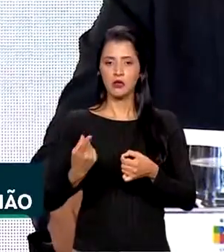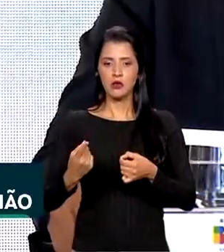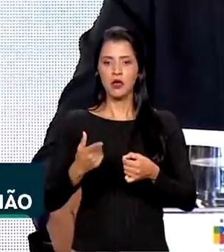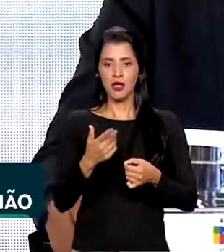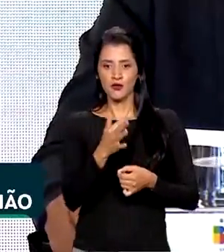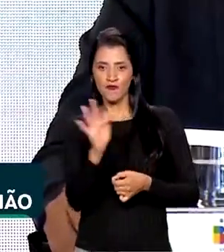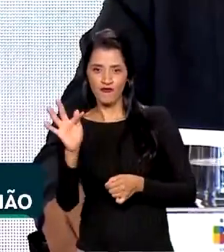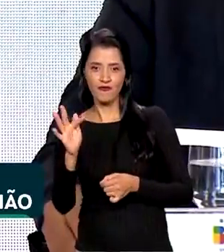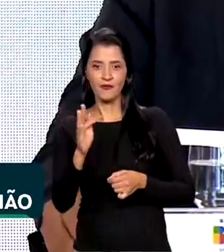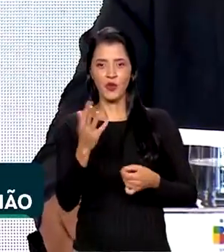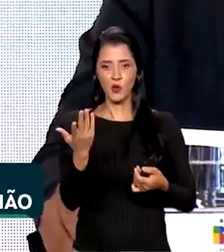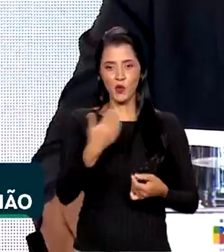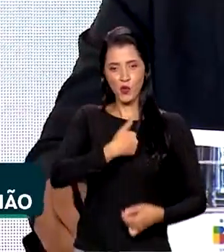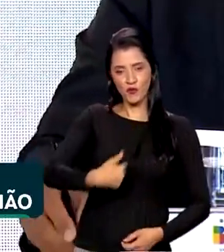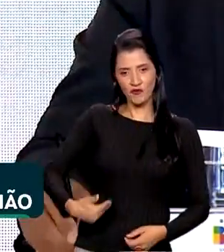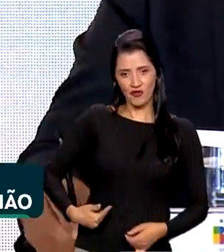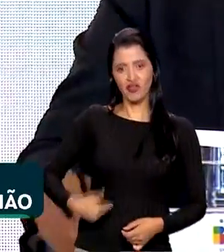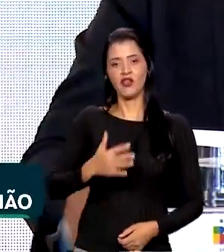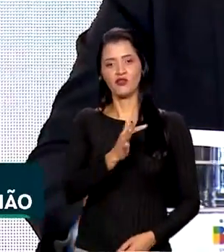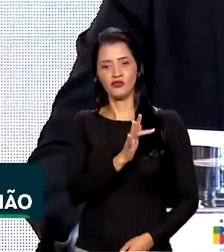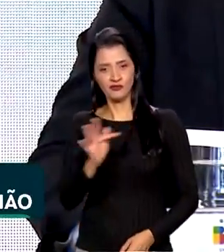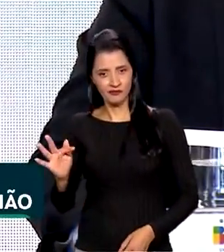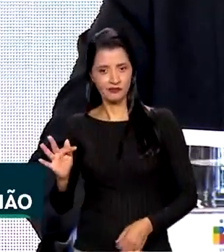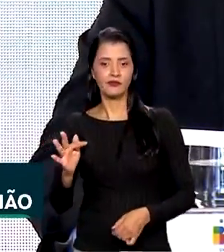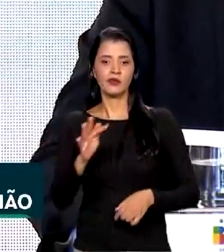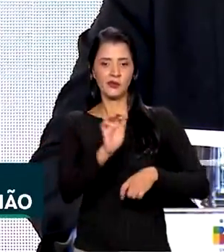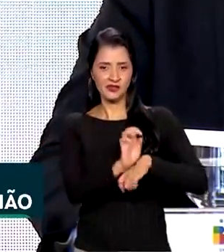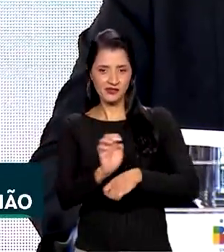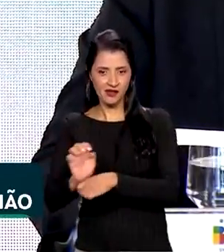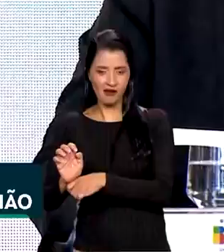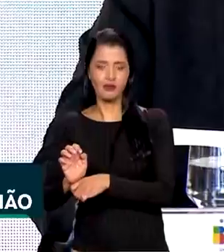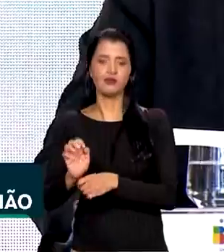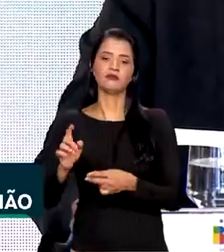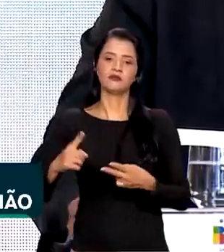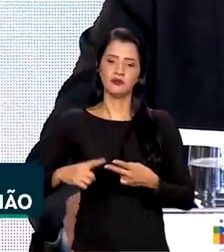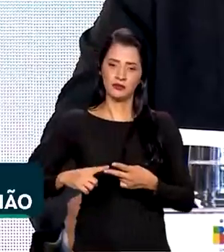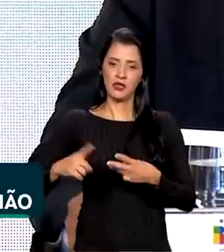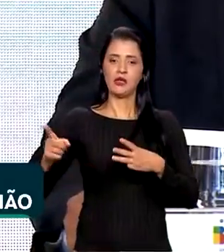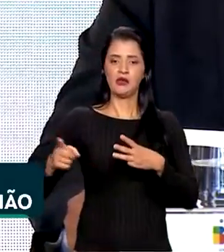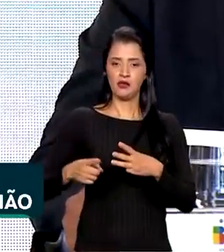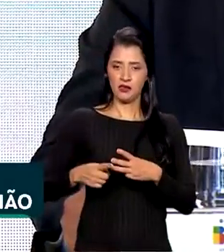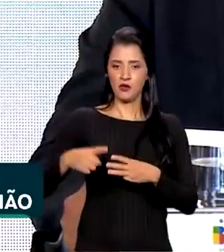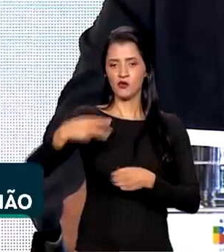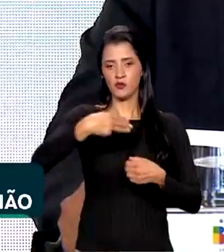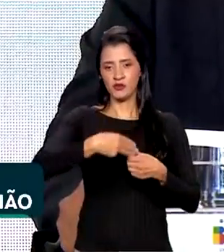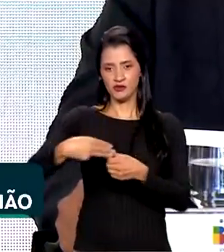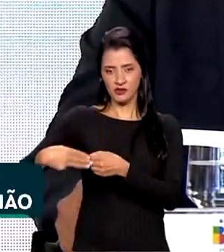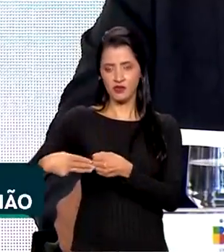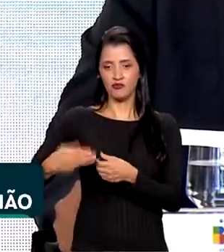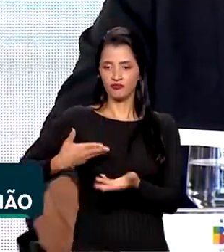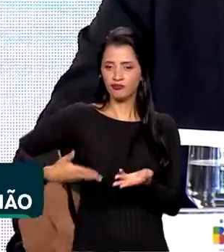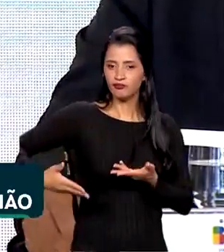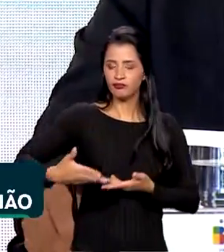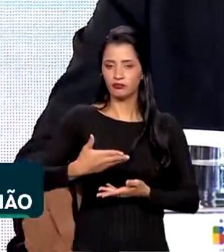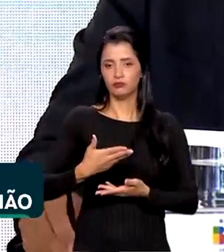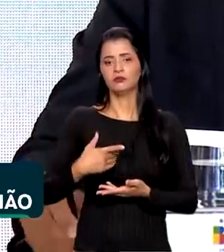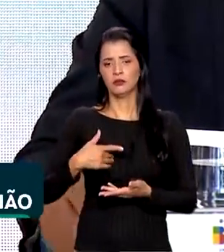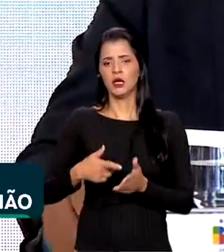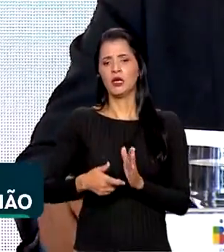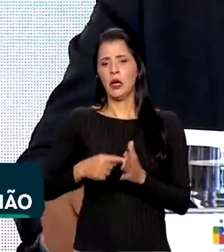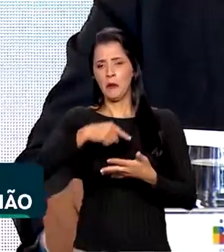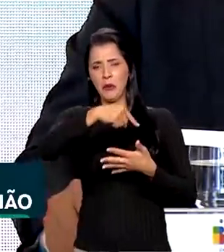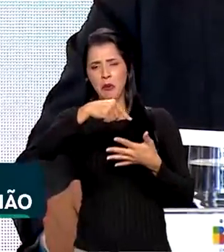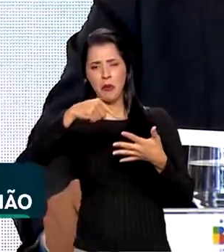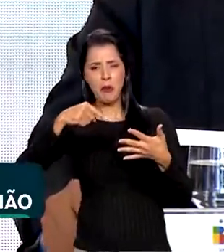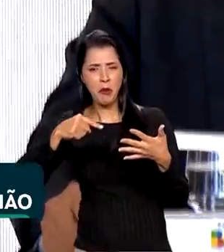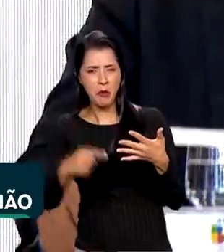federados, o governo federal, os estados e os municípios. Muitas das questões,